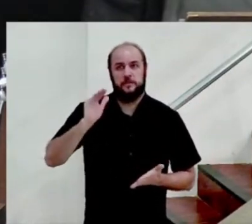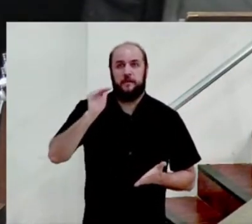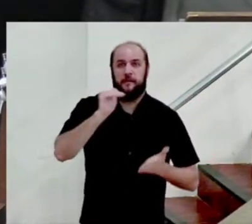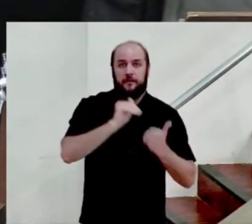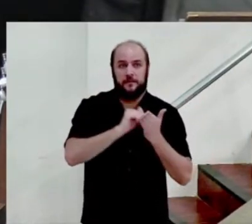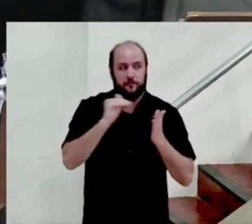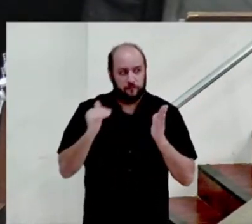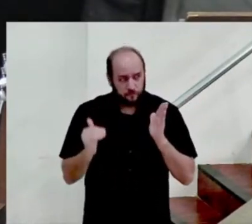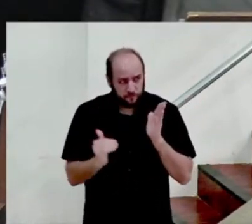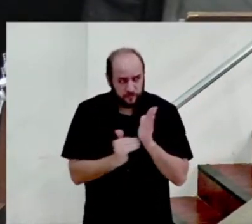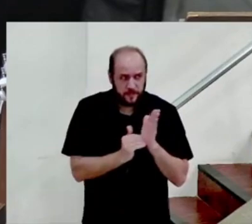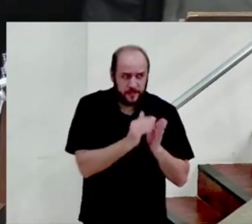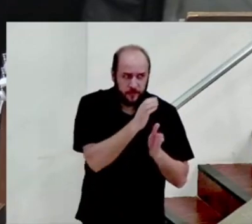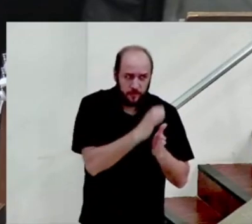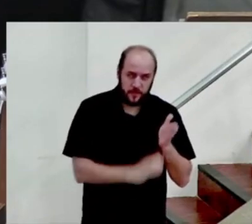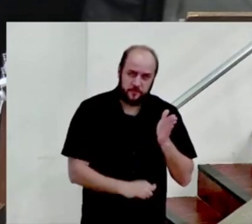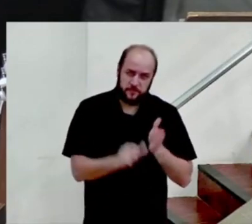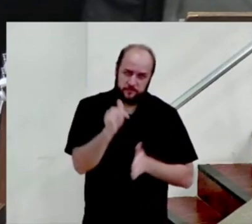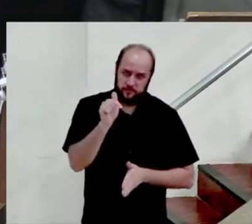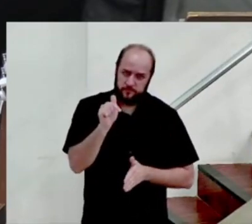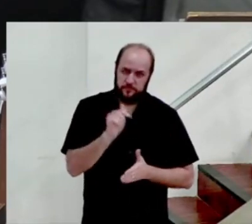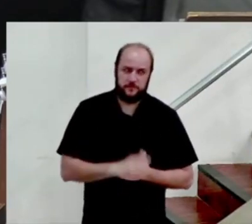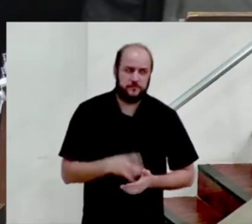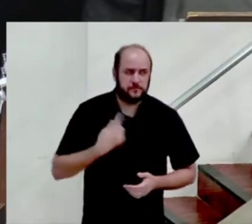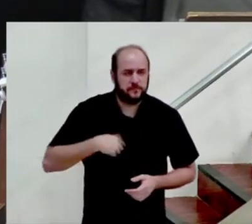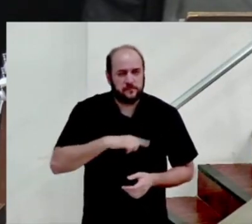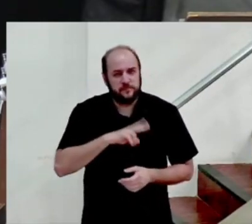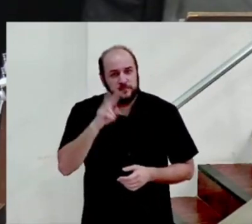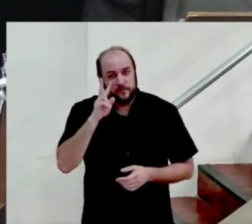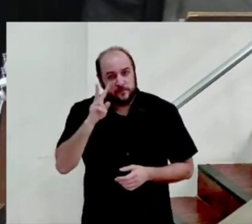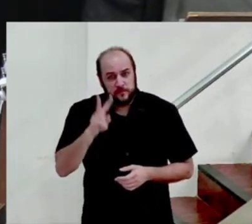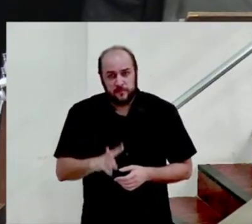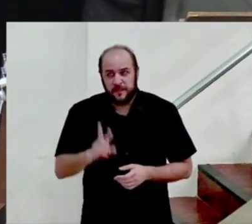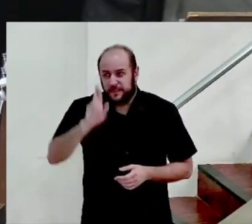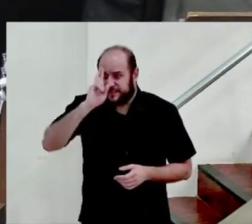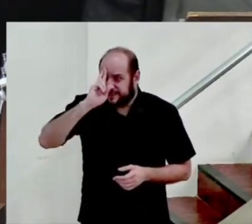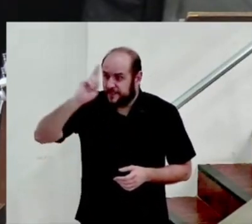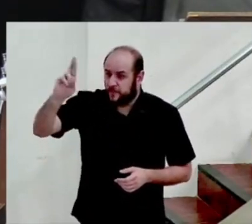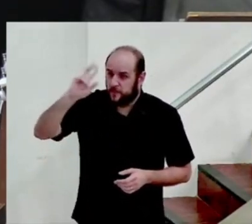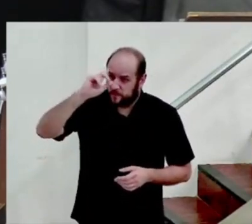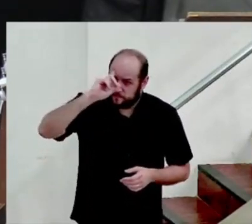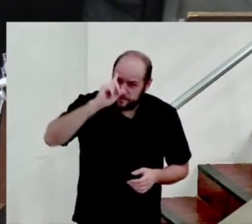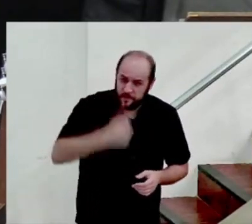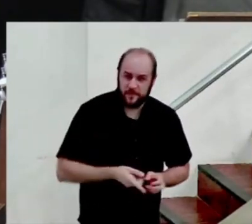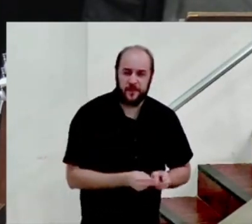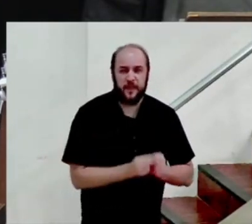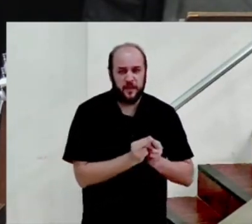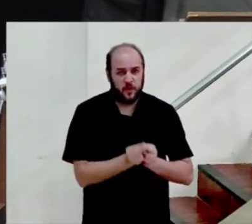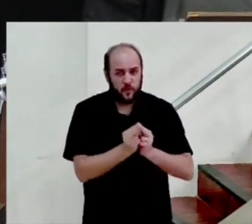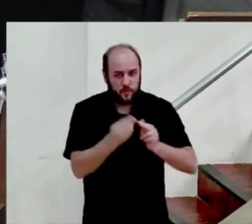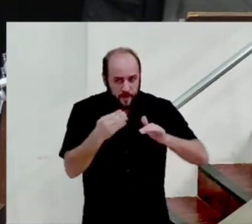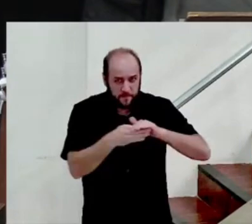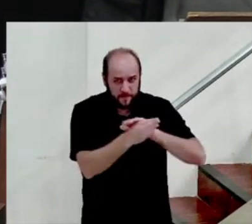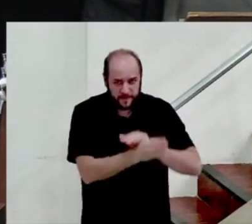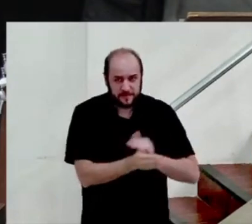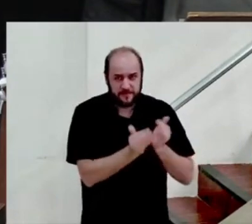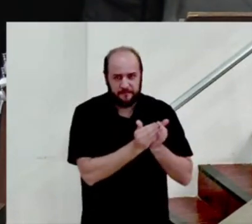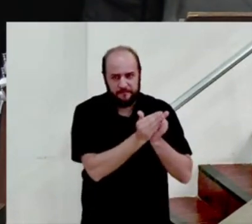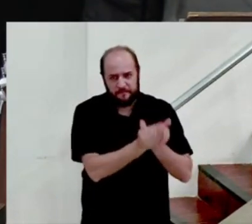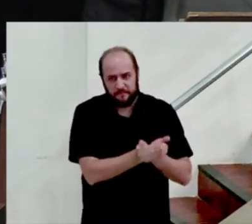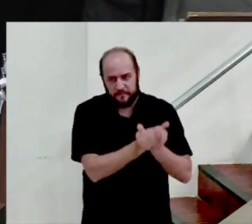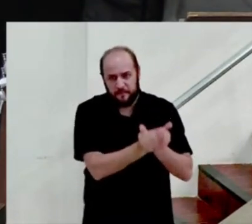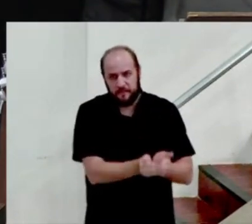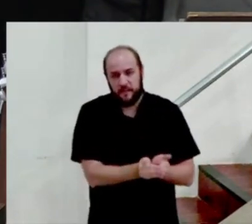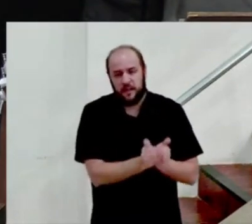final deste capítulo 7, nós vamos ver que o mesmo Senhor que ordenou para Noé entrar na arca como um sacerdote